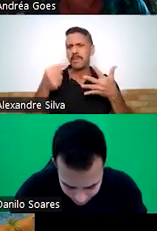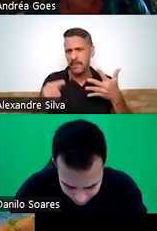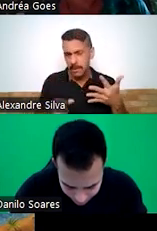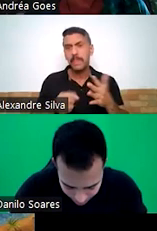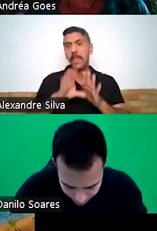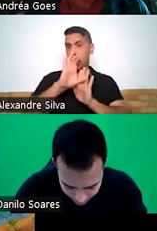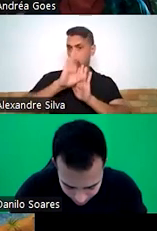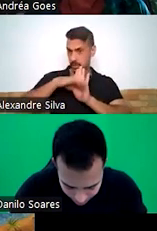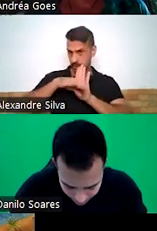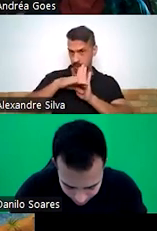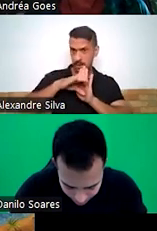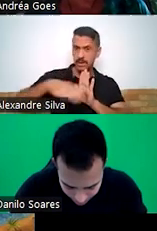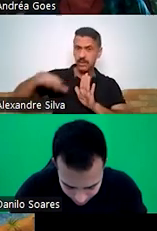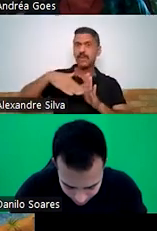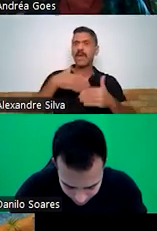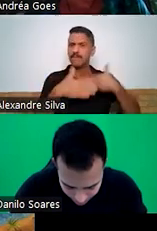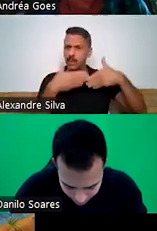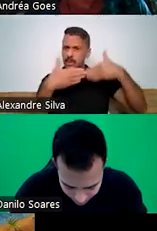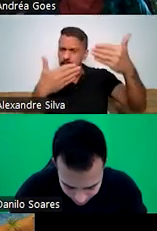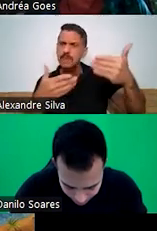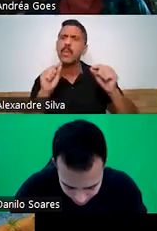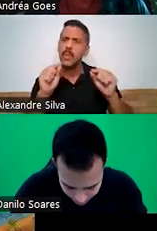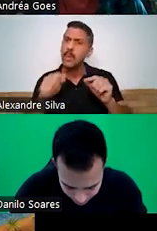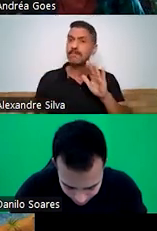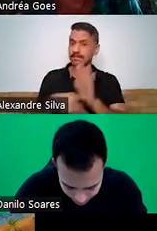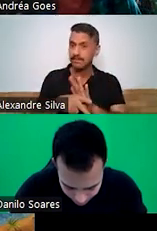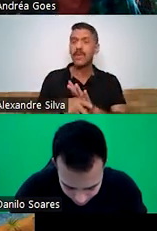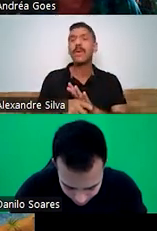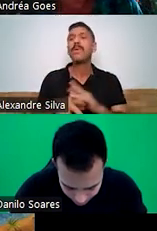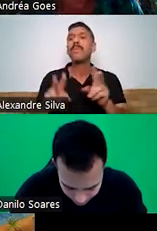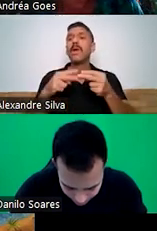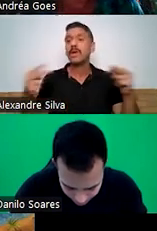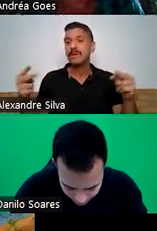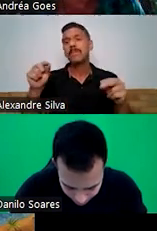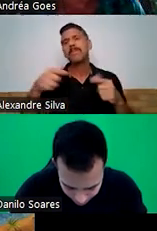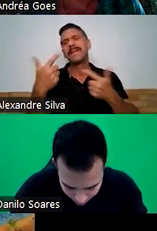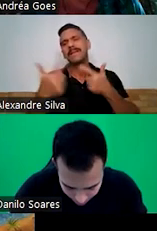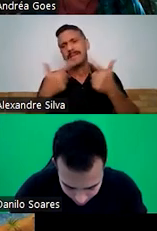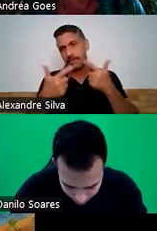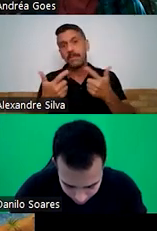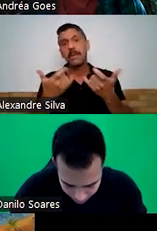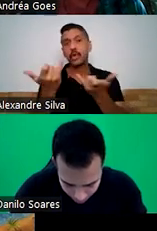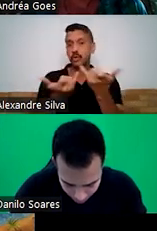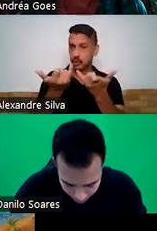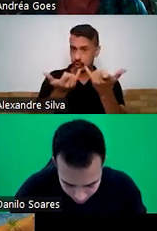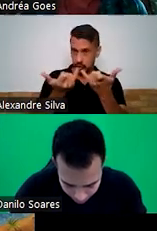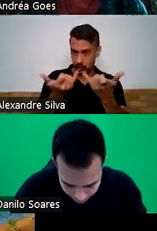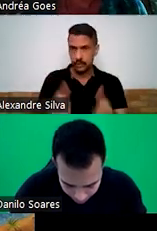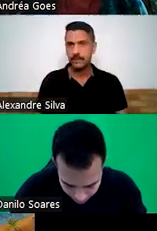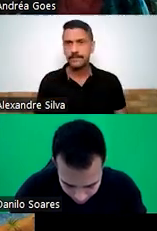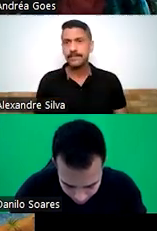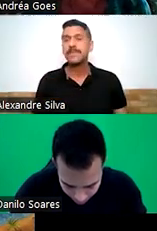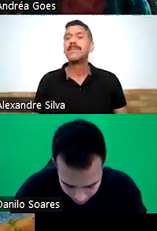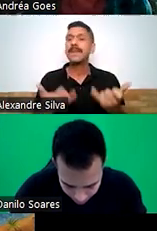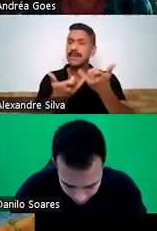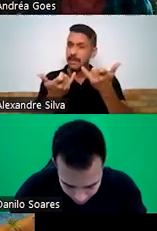conceitos relacionados à evolução, inclusive a parte genética, para trabalhar através desse jogo, e ele está trabalhando